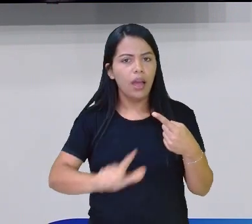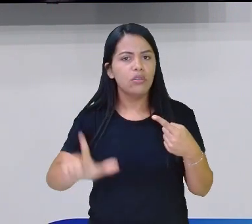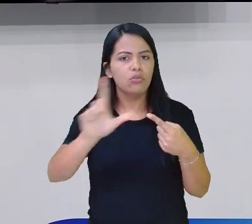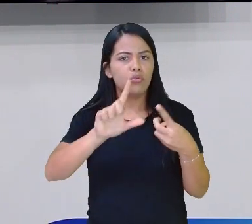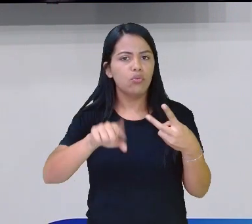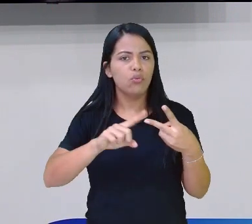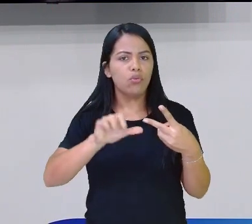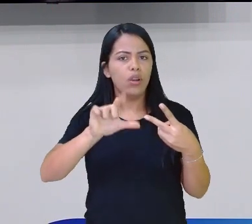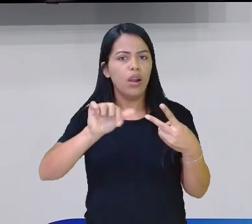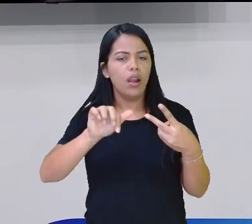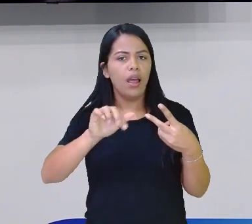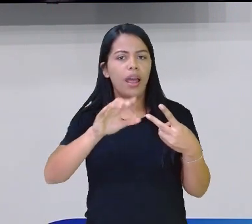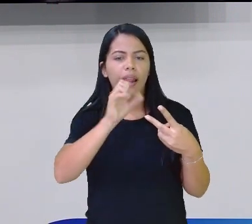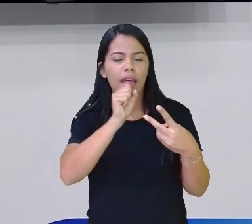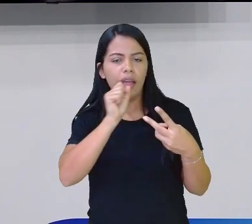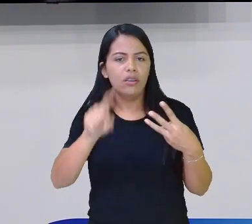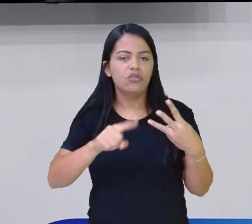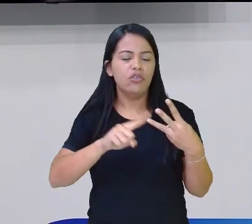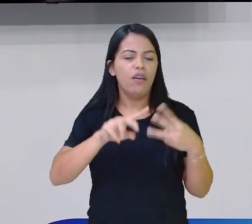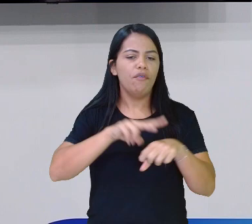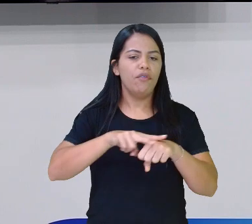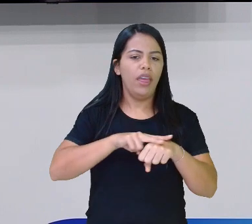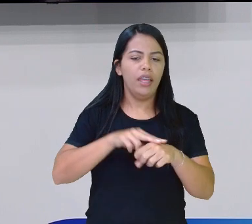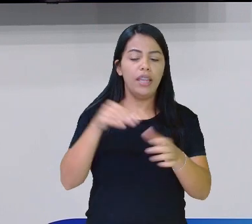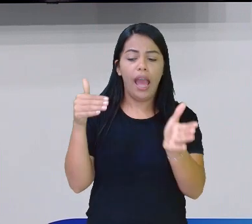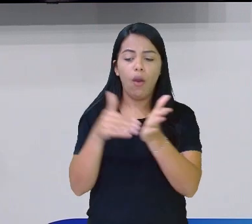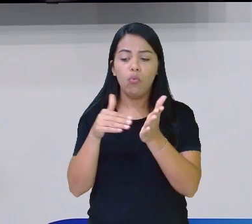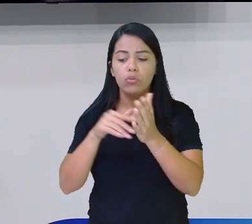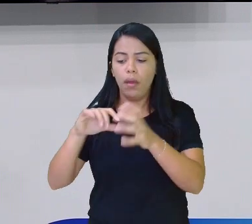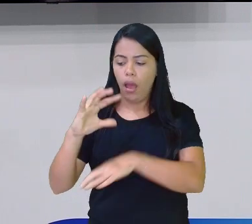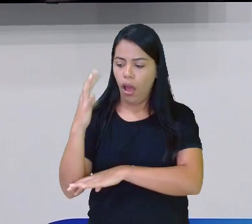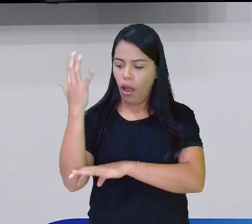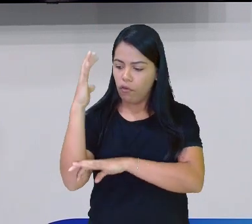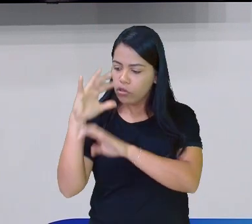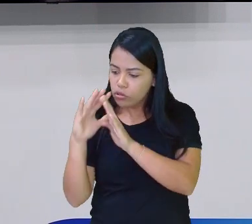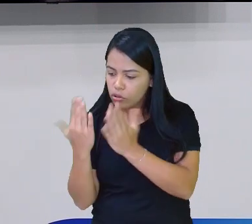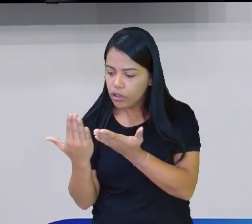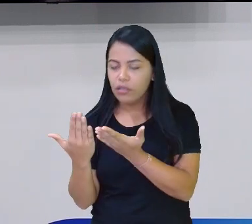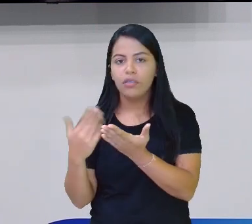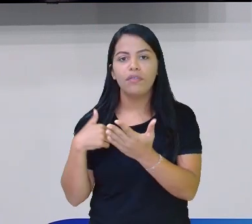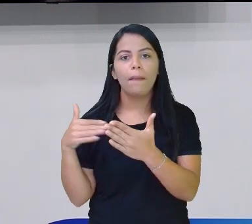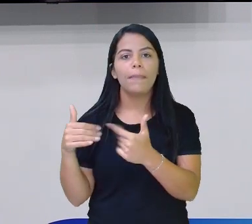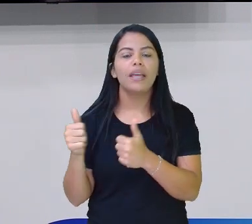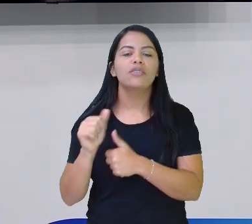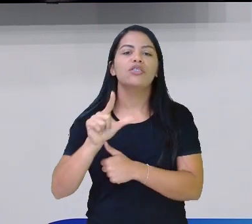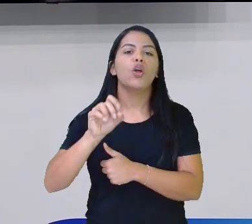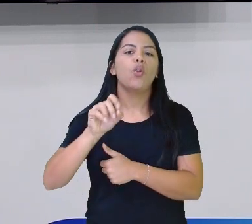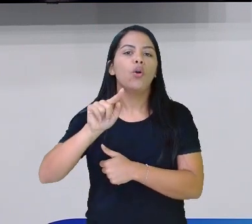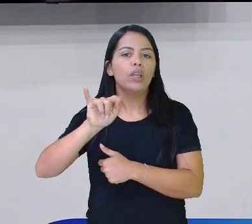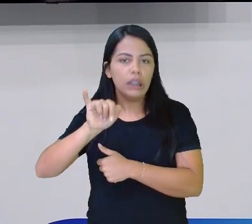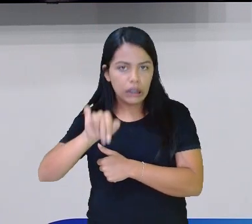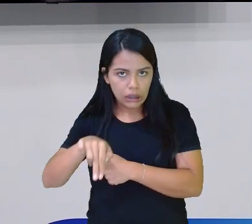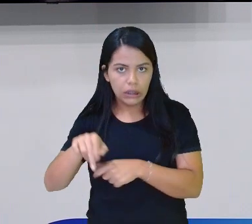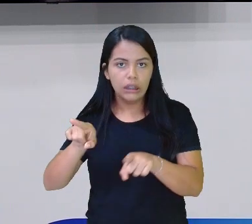a árvore de livros. Quando você clicar, vai pedir o teu login e senha. Você colocar REC,